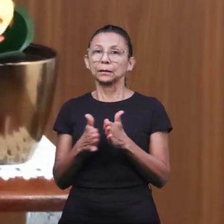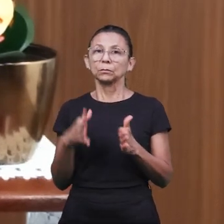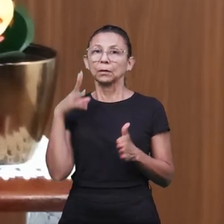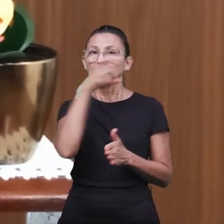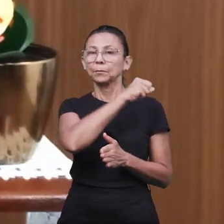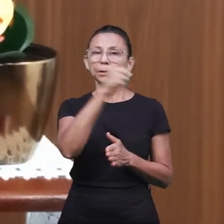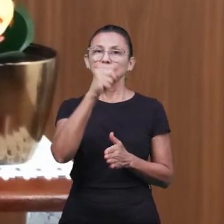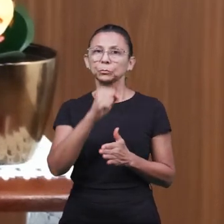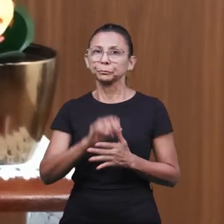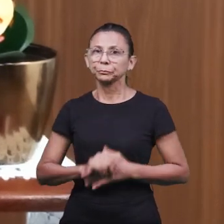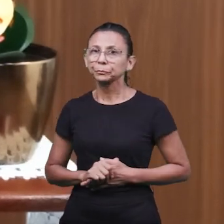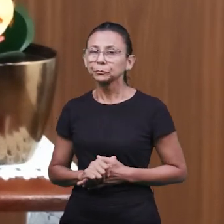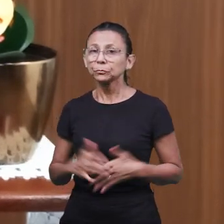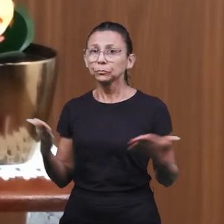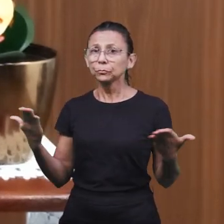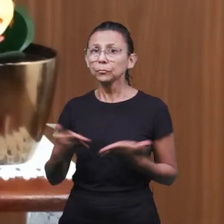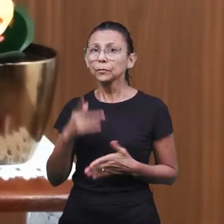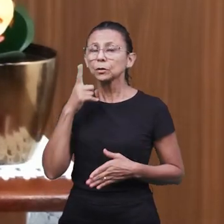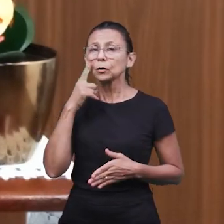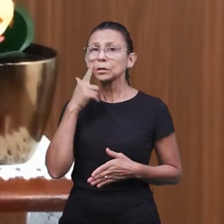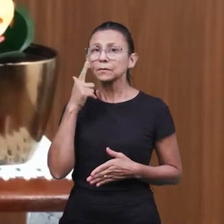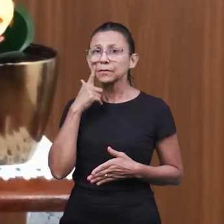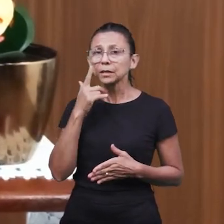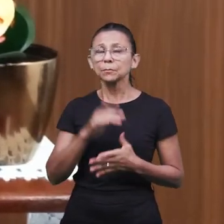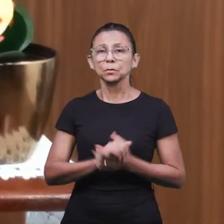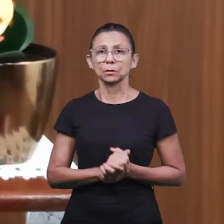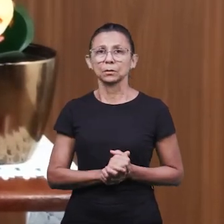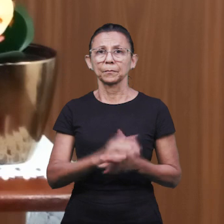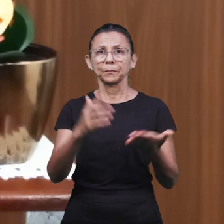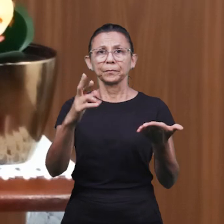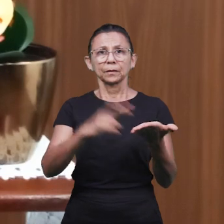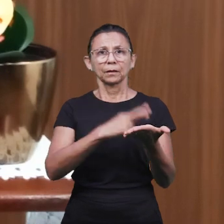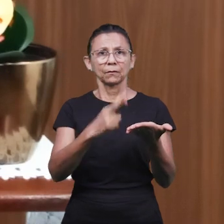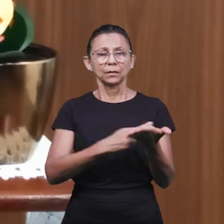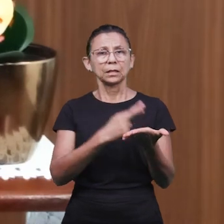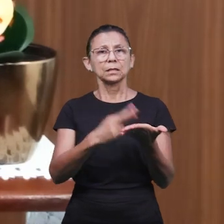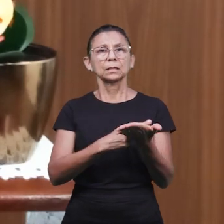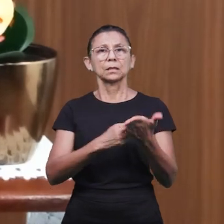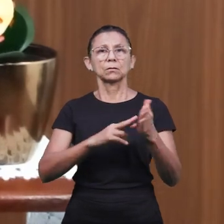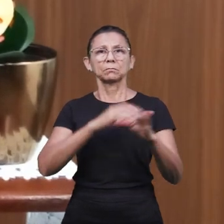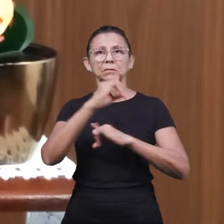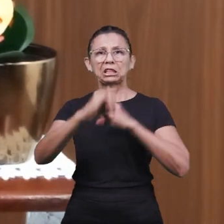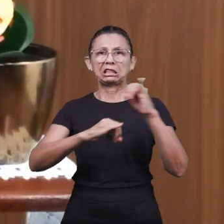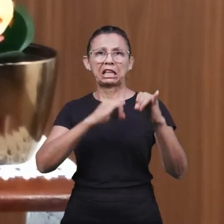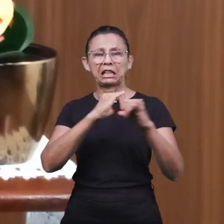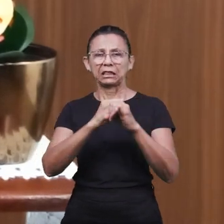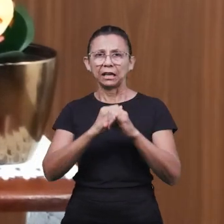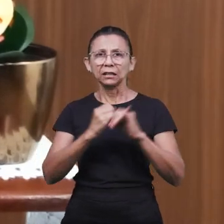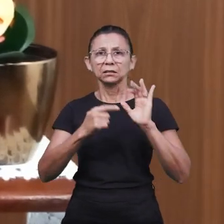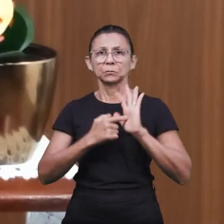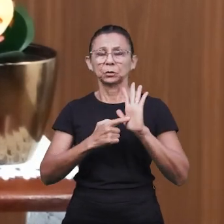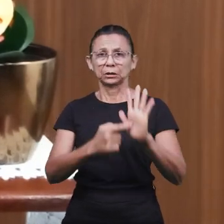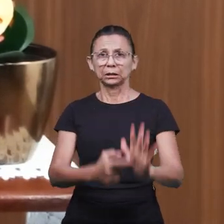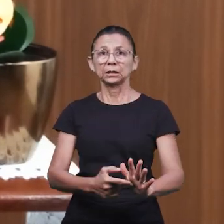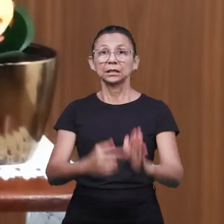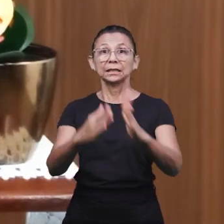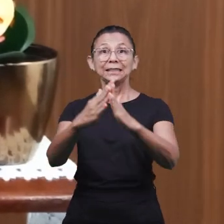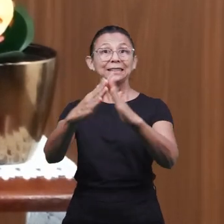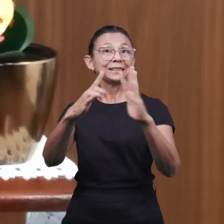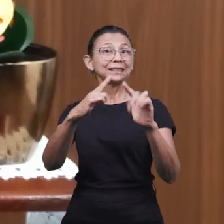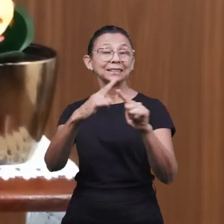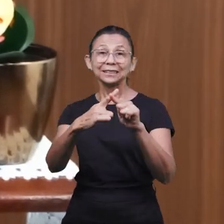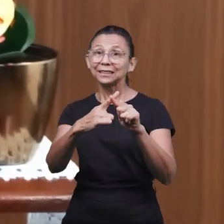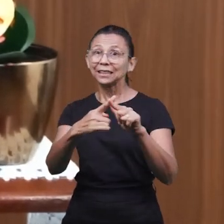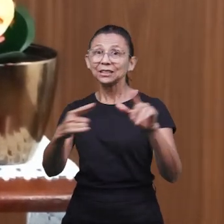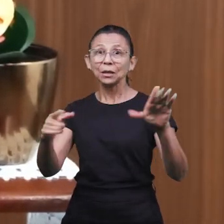desta operação. Existem hoje reportagens do mundo inteiro mostrando a quantidade